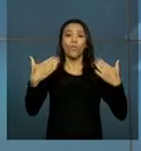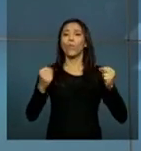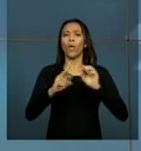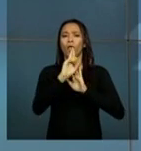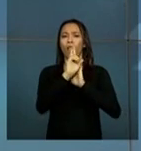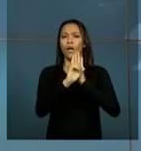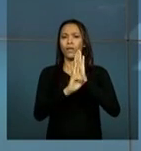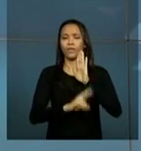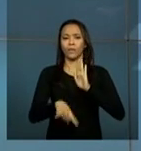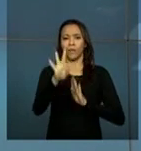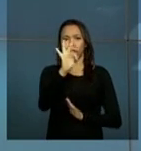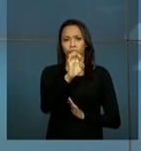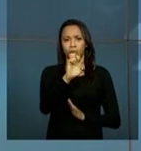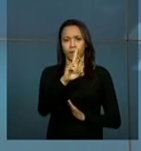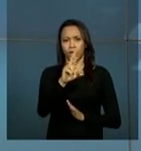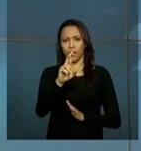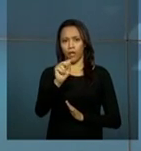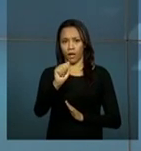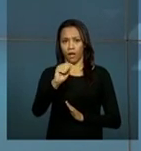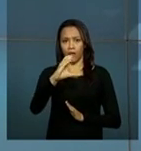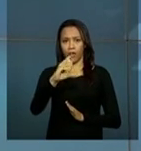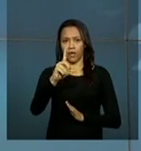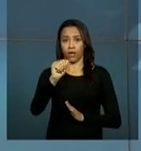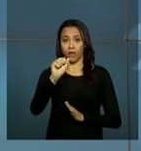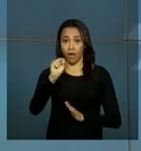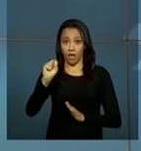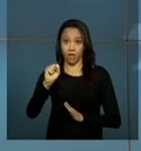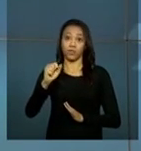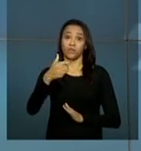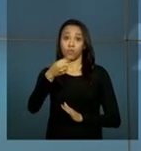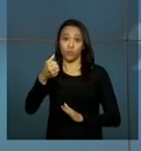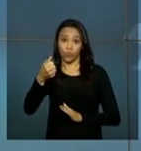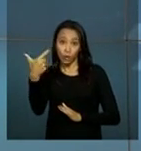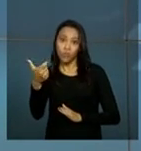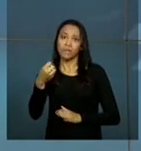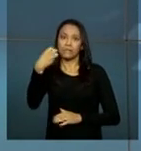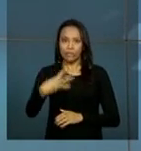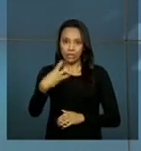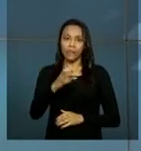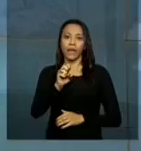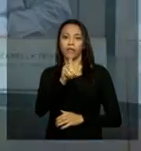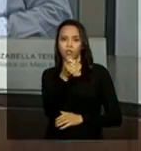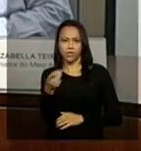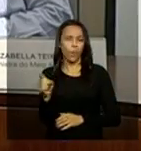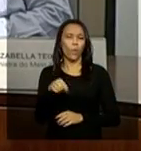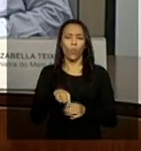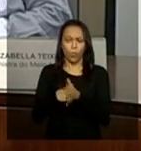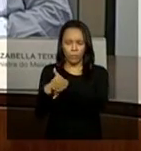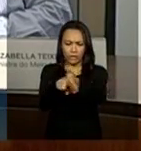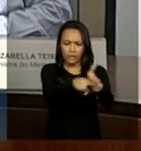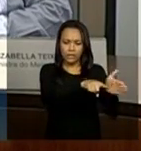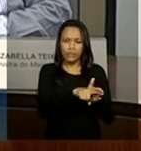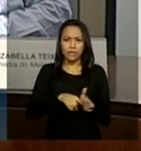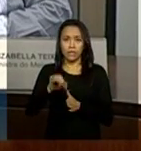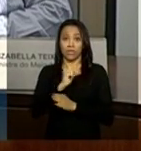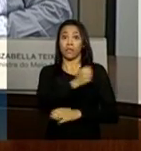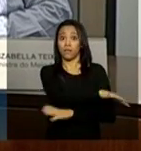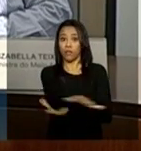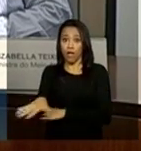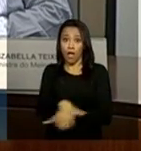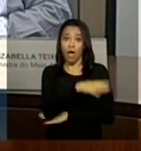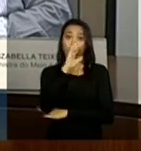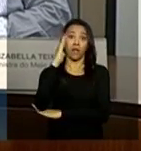relatório TerraClass 2012, que está na terceira edição. O relatório traz o mapeamento do uso das áreas desmatadas da